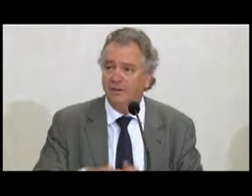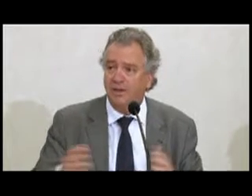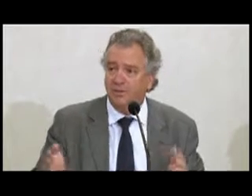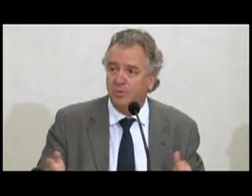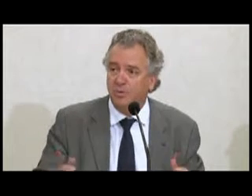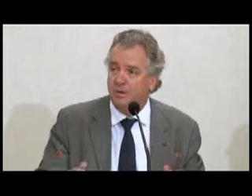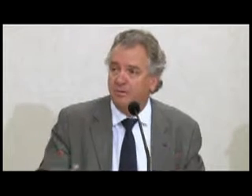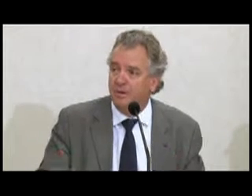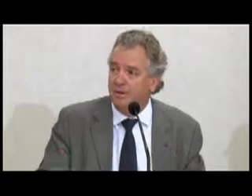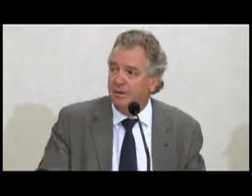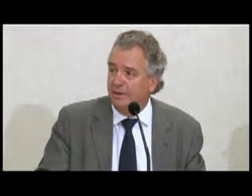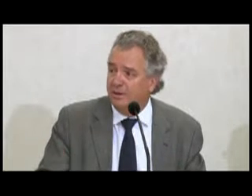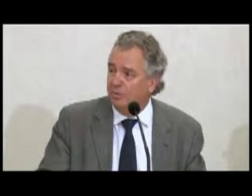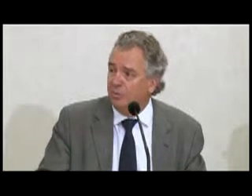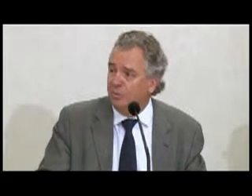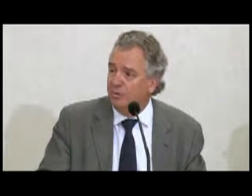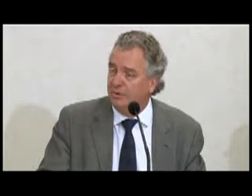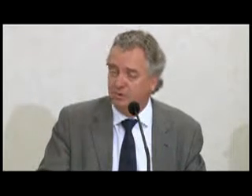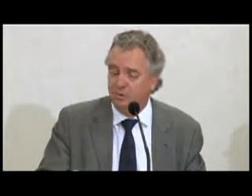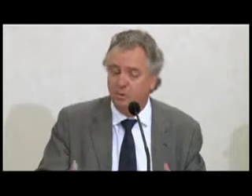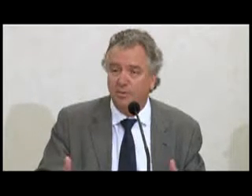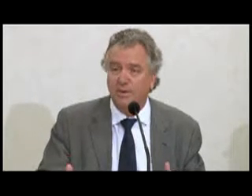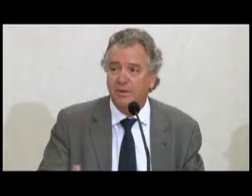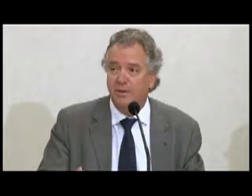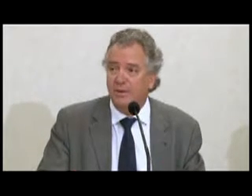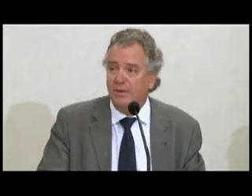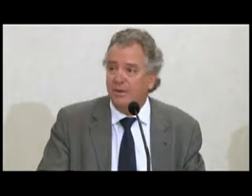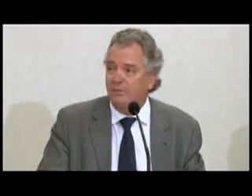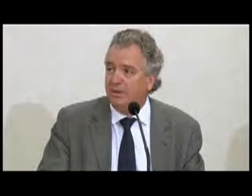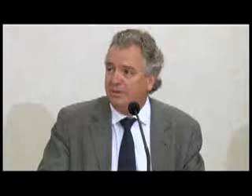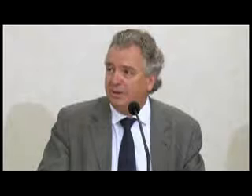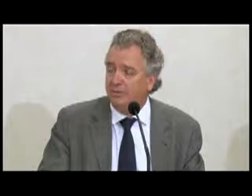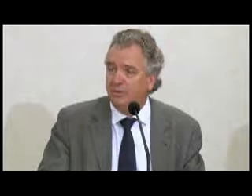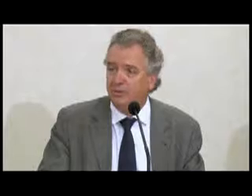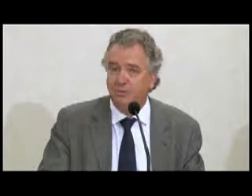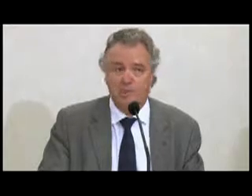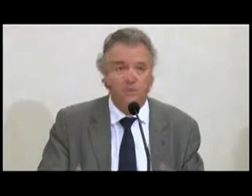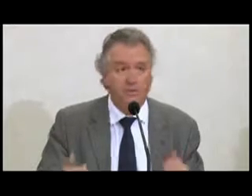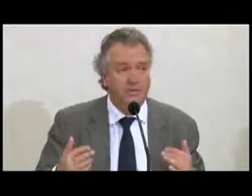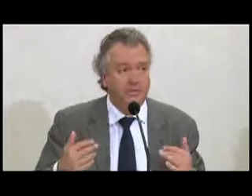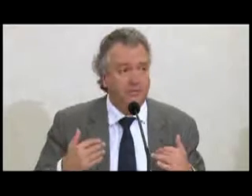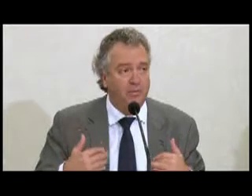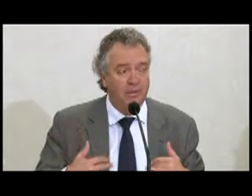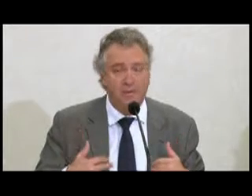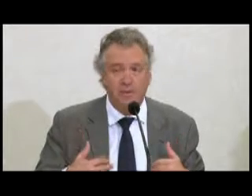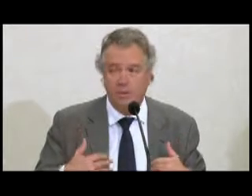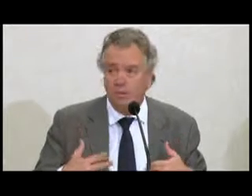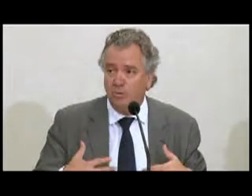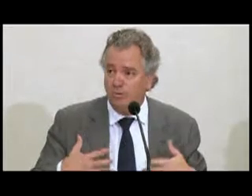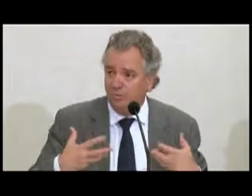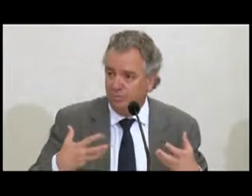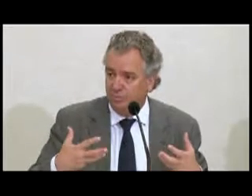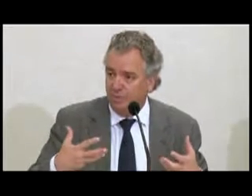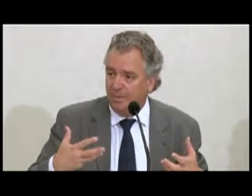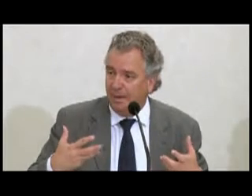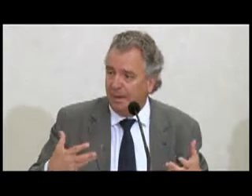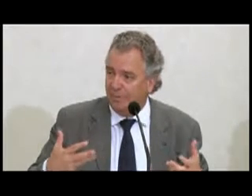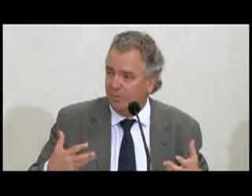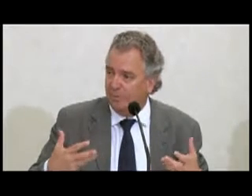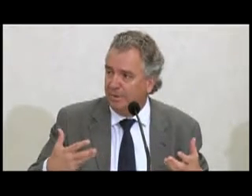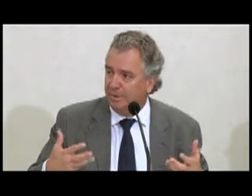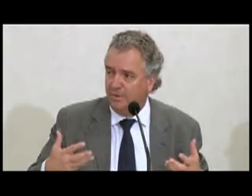orgulha de ser a 7ª ou 8ª nação do mundo em termos de economia, mas nós temos, do ponto de vista formal,